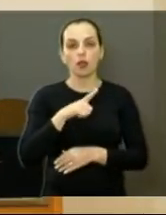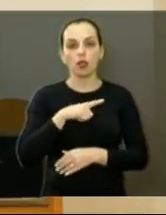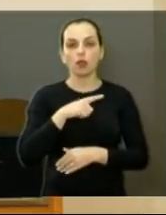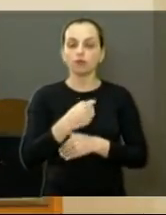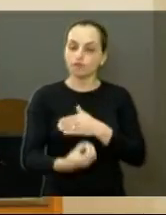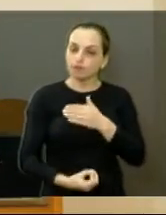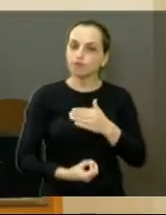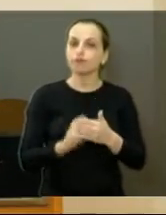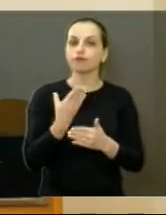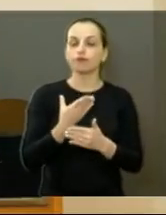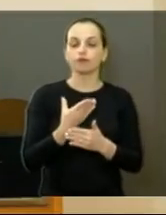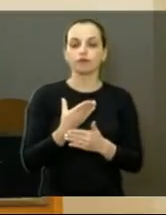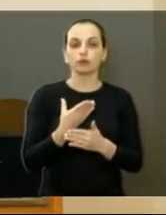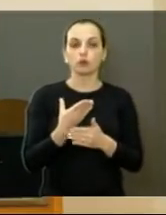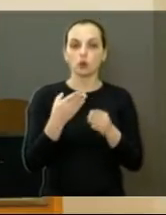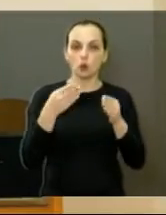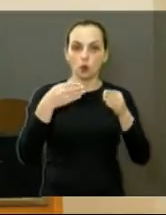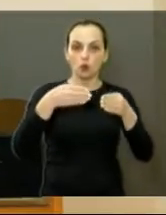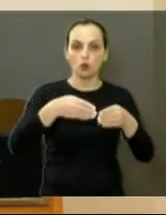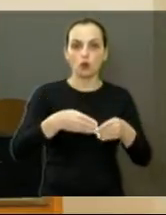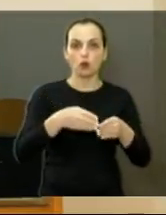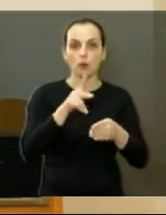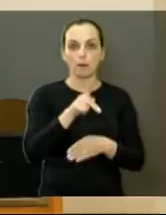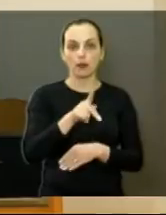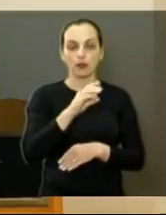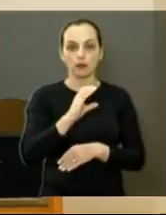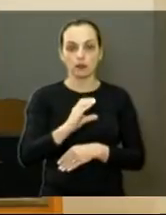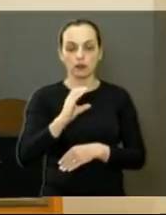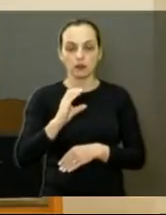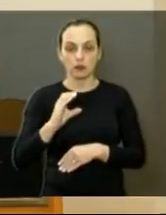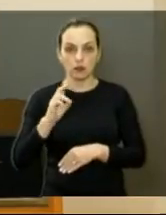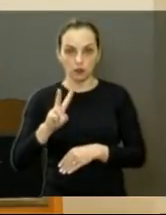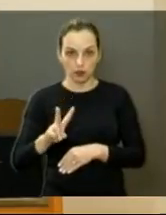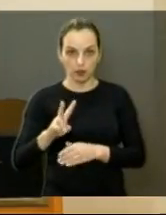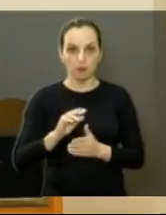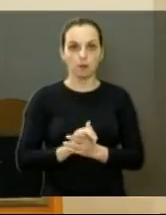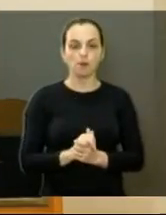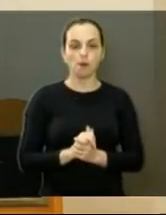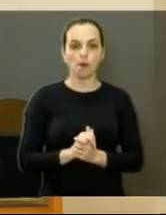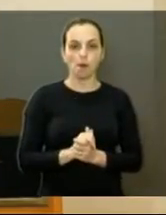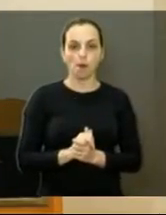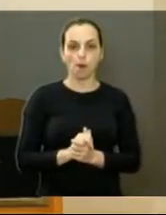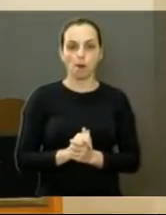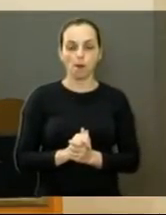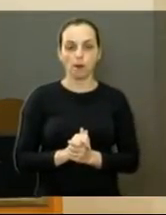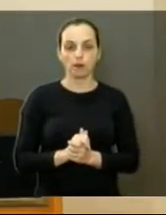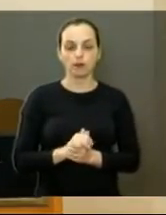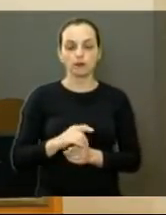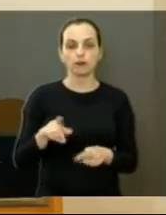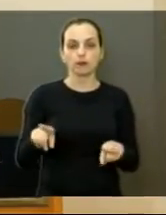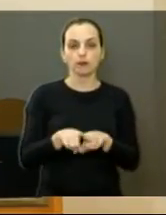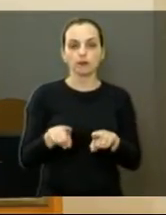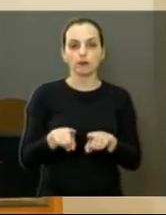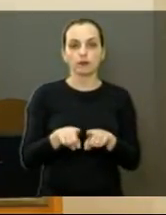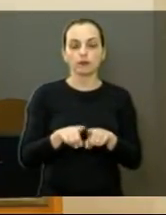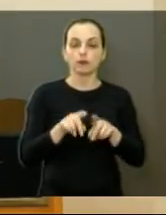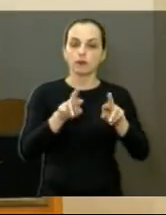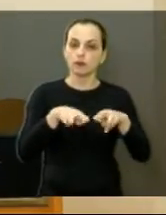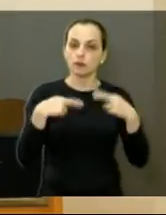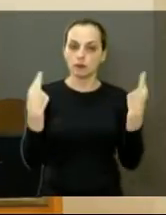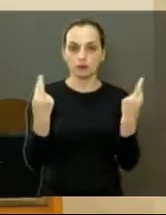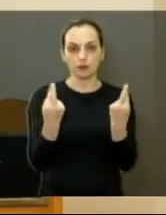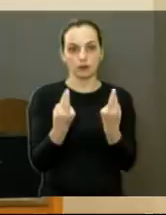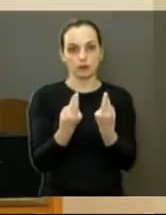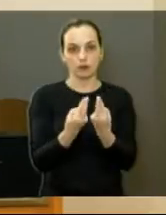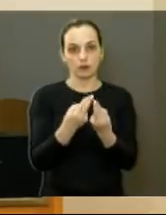realizado em relação à revisão do PCCV. Também tivemos uma reunião